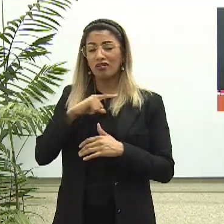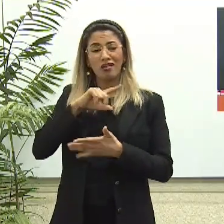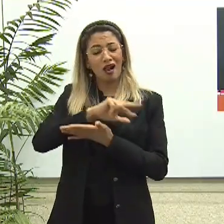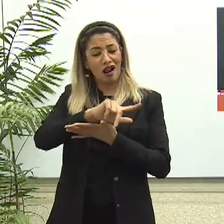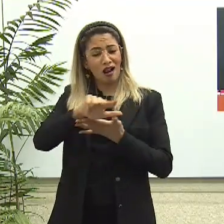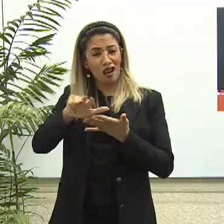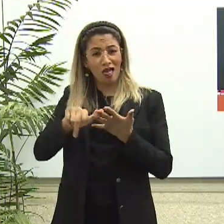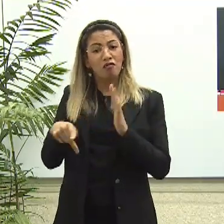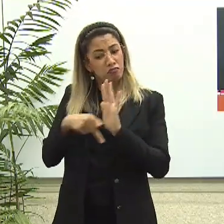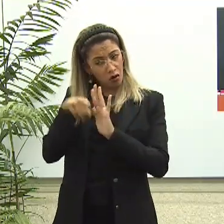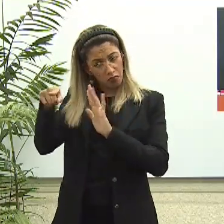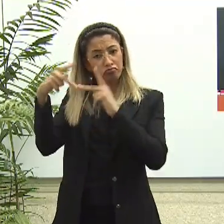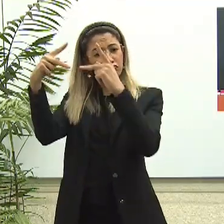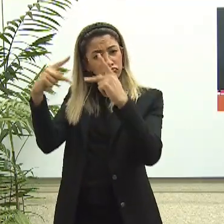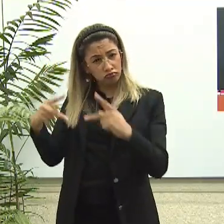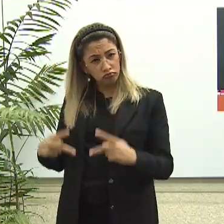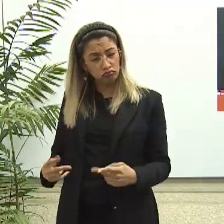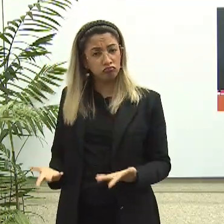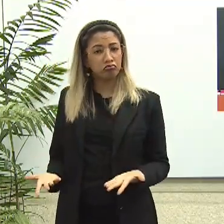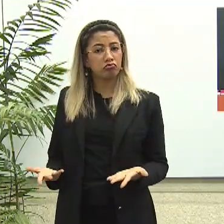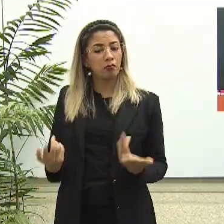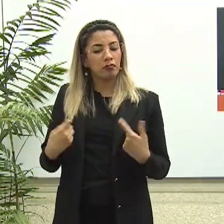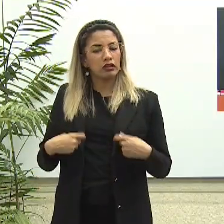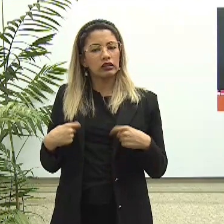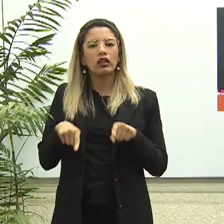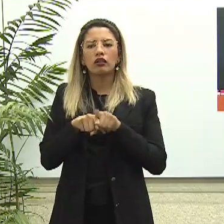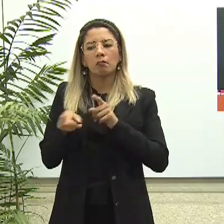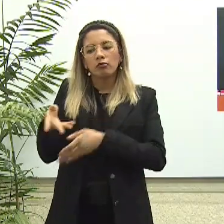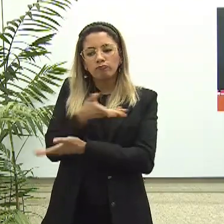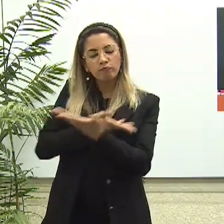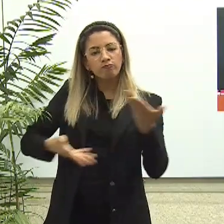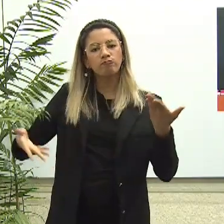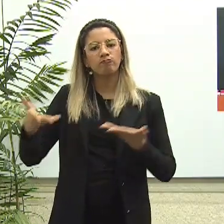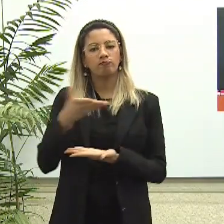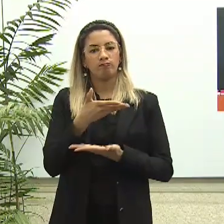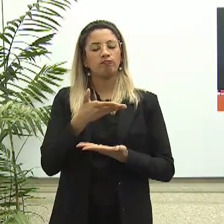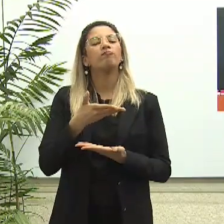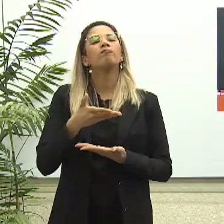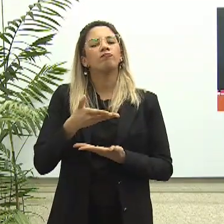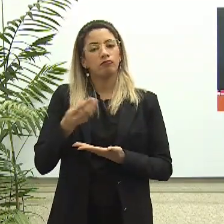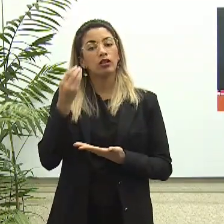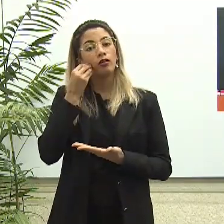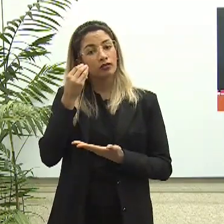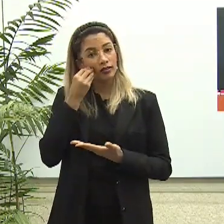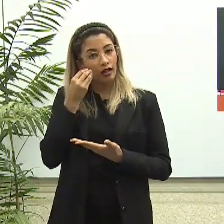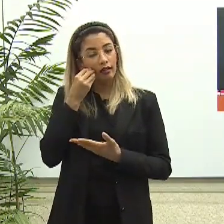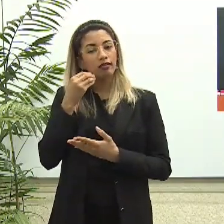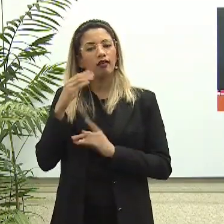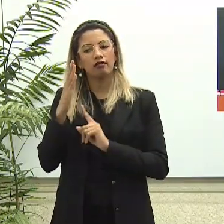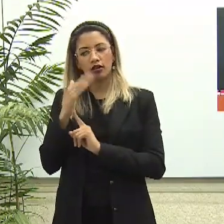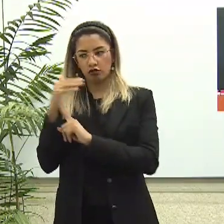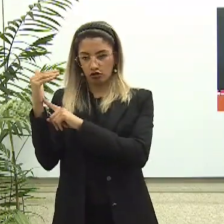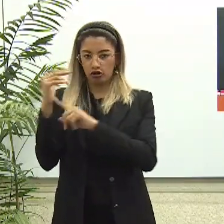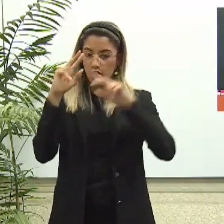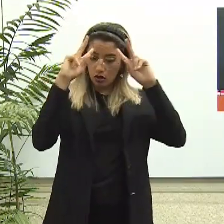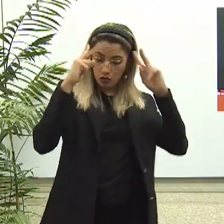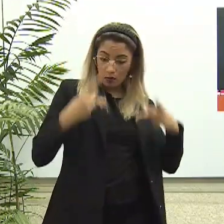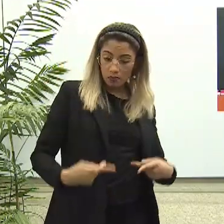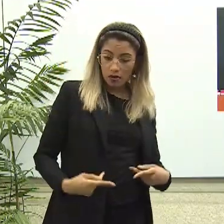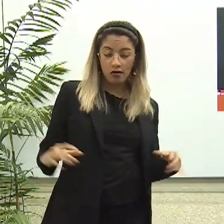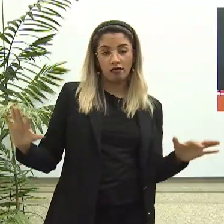como nós tentamos nesse livro aqui fazer essa conexão com o nosso campo das humanas que às vezes a gente desconhece a questão